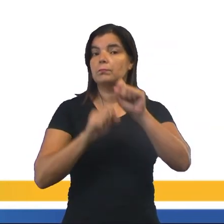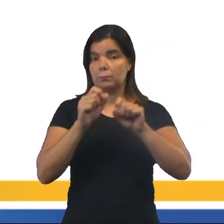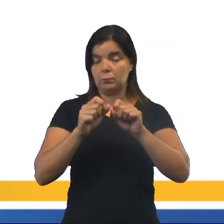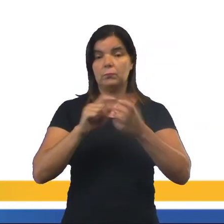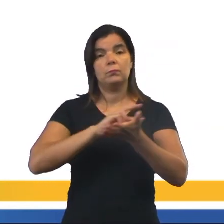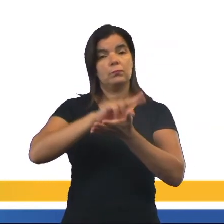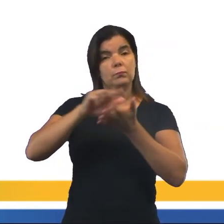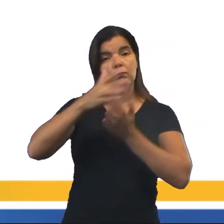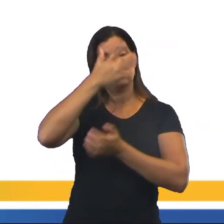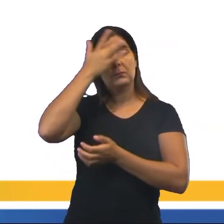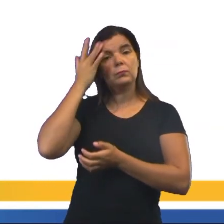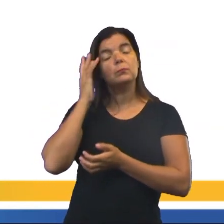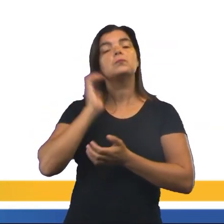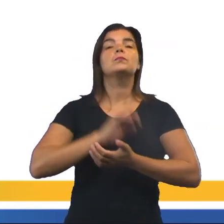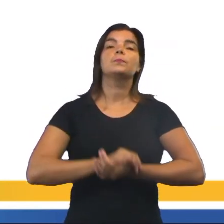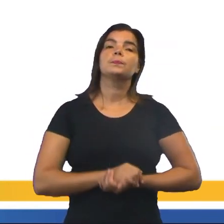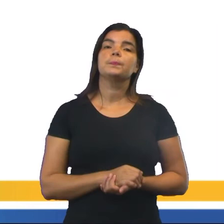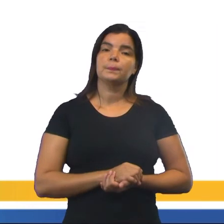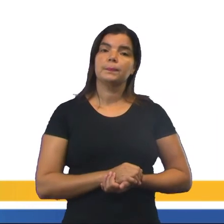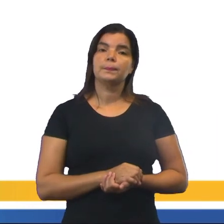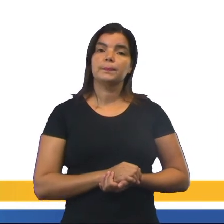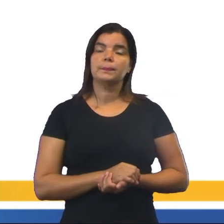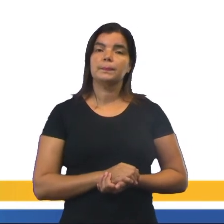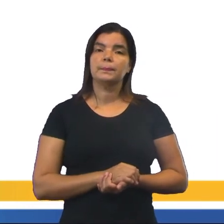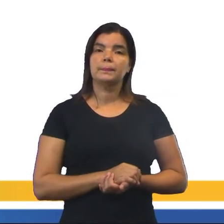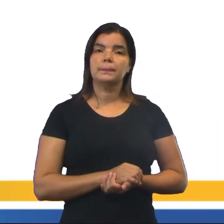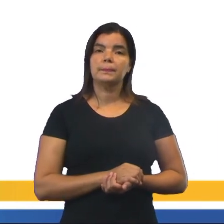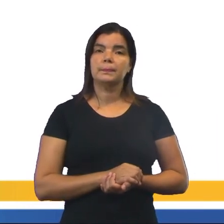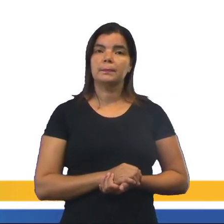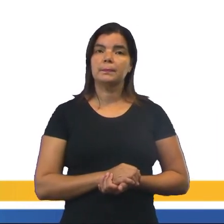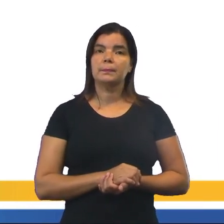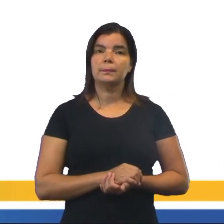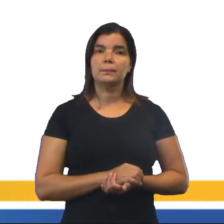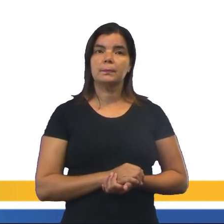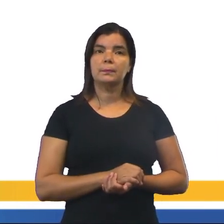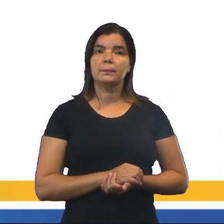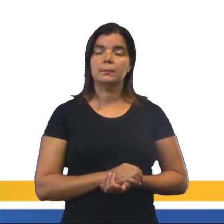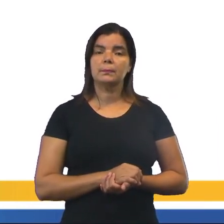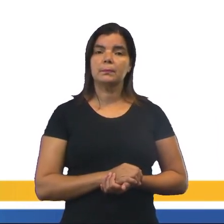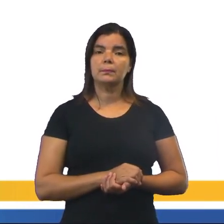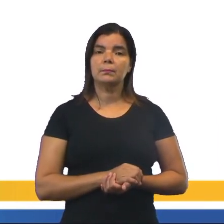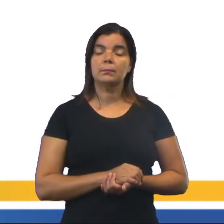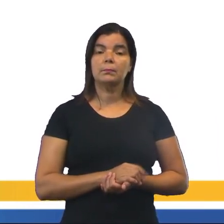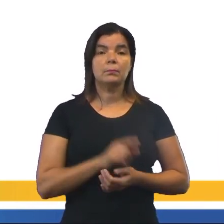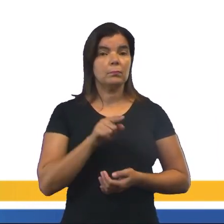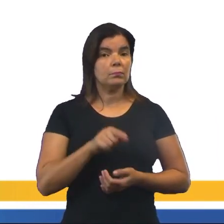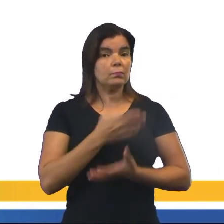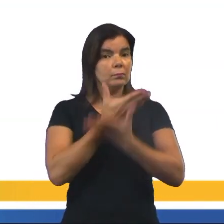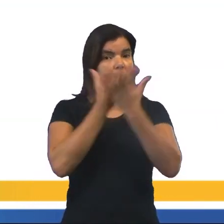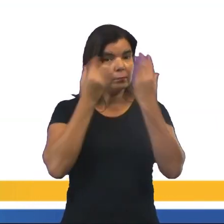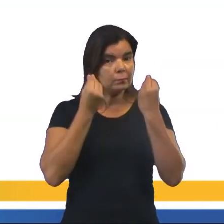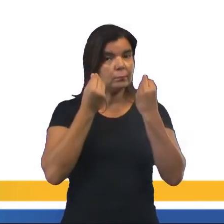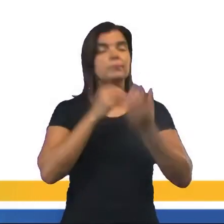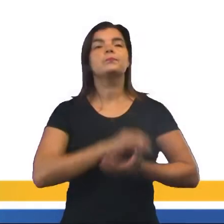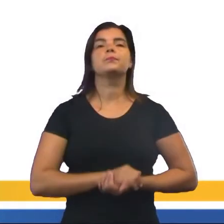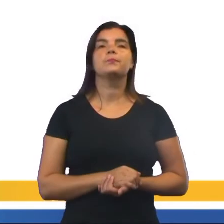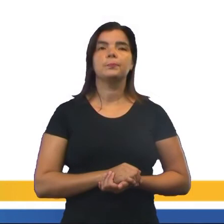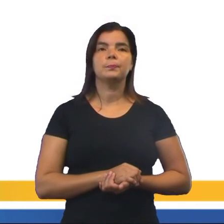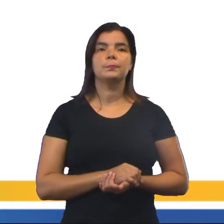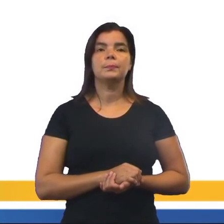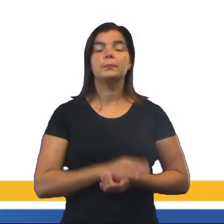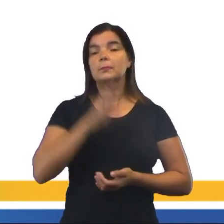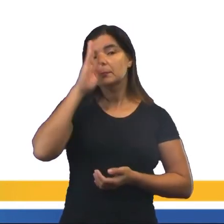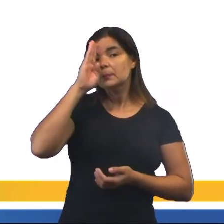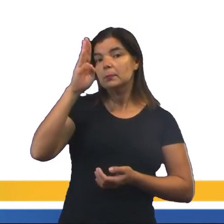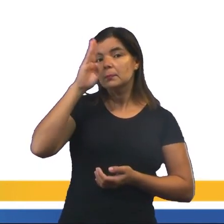gênero. para que vocês não esqueçam.